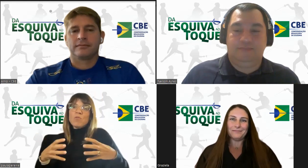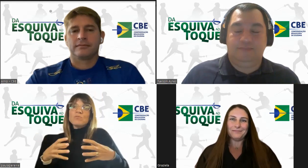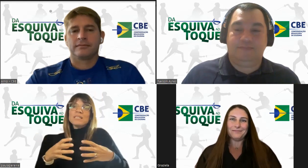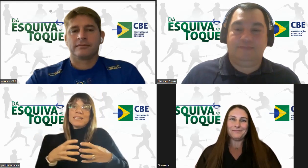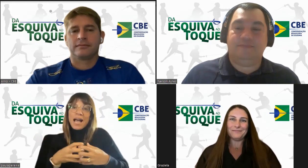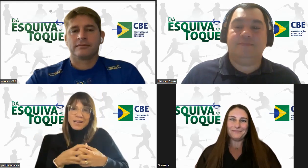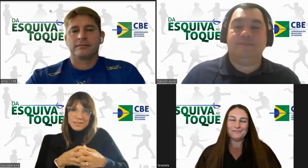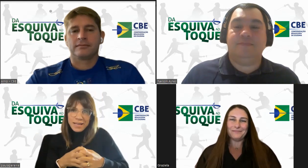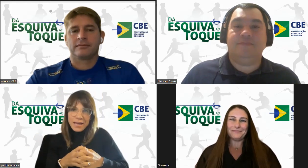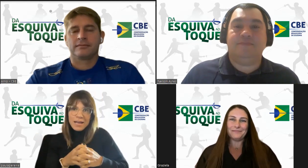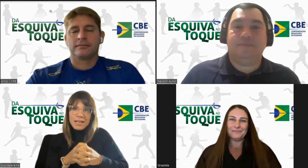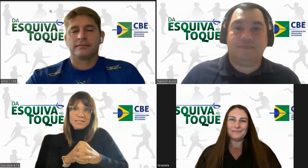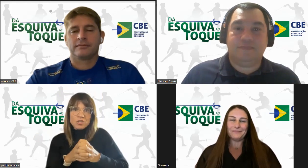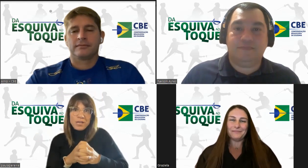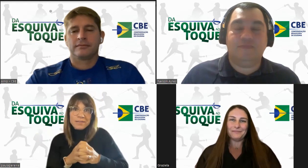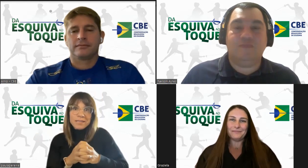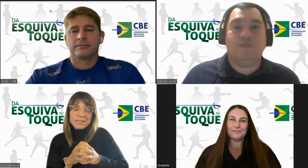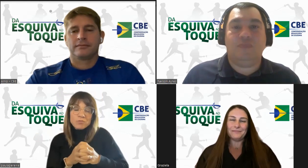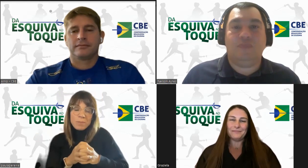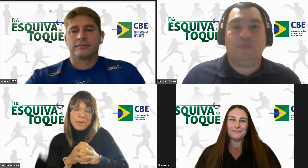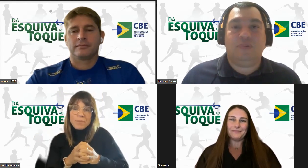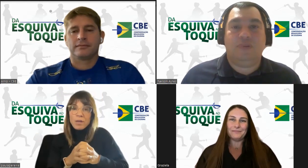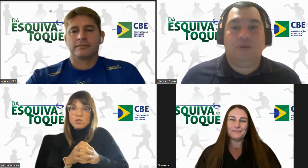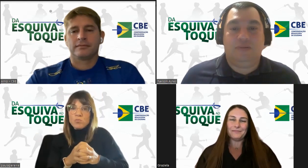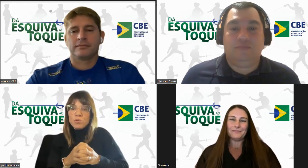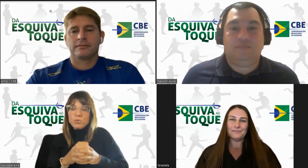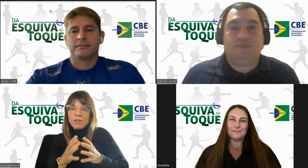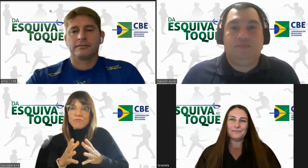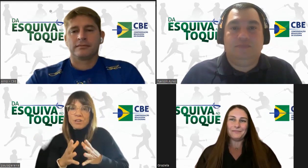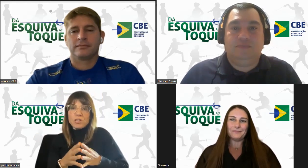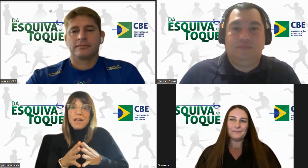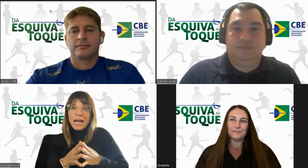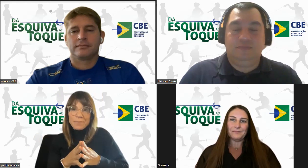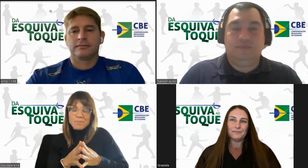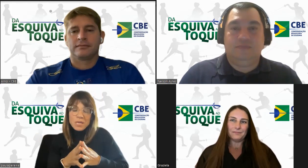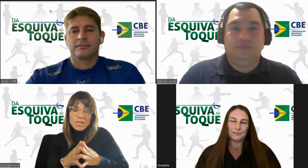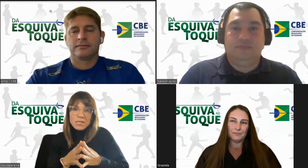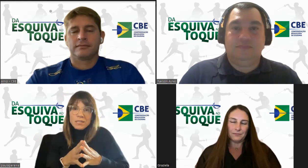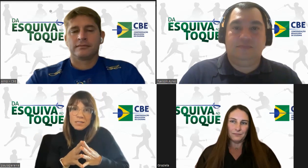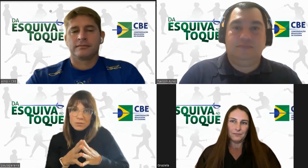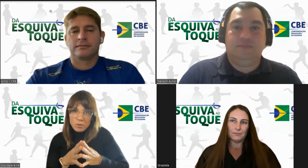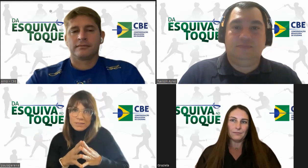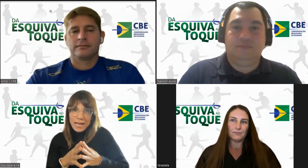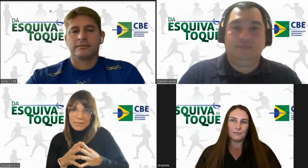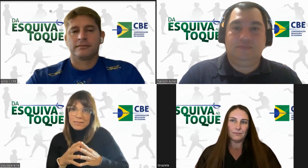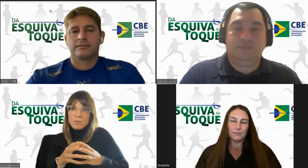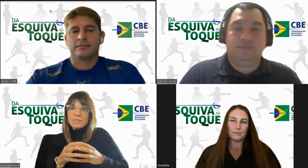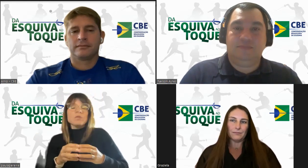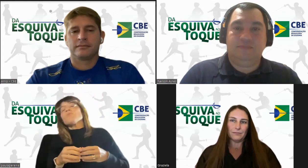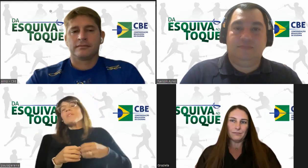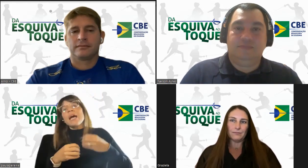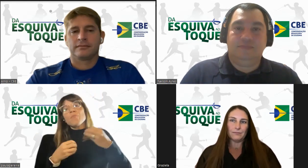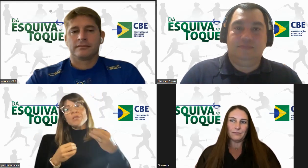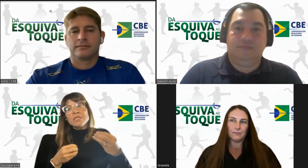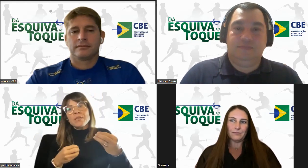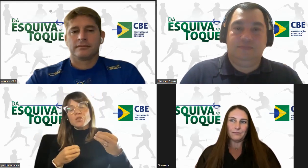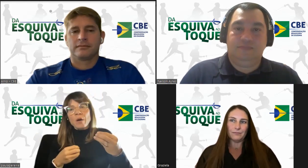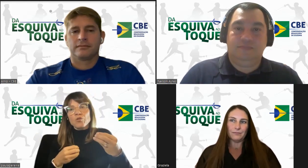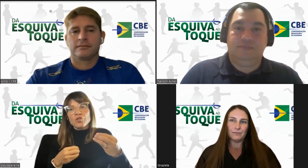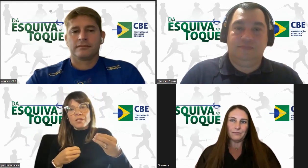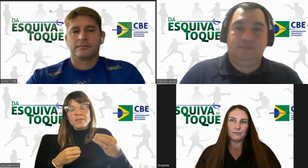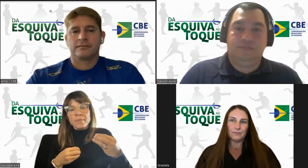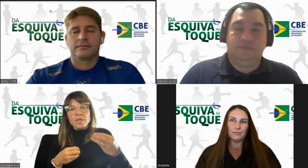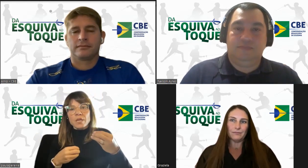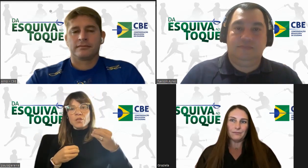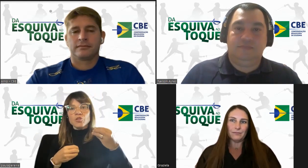mas que precisa conciliar né as agendas isso também Depende muito da faixa etária do Atleta então assim conciliar muitas